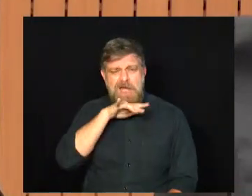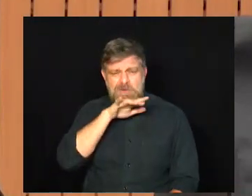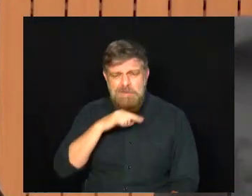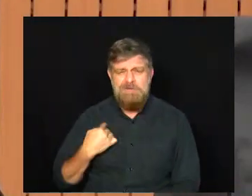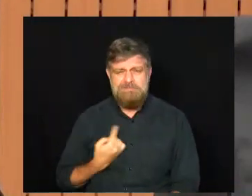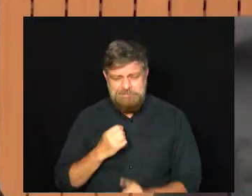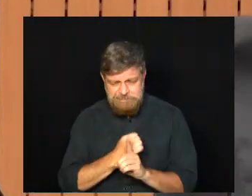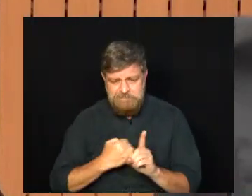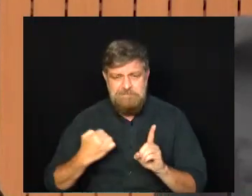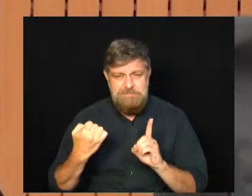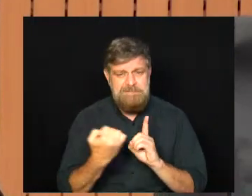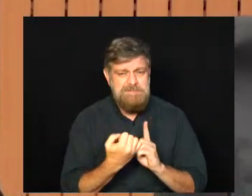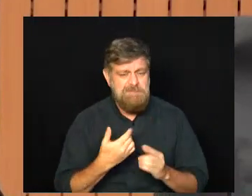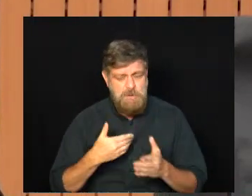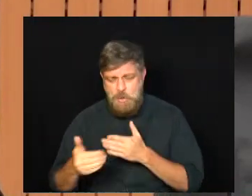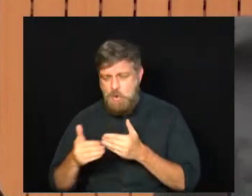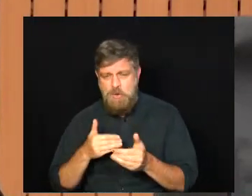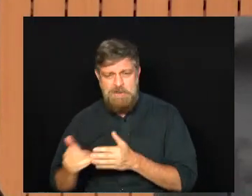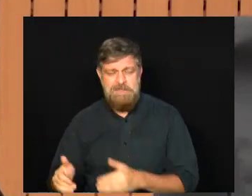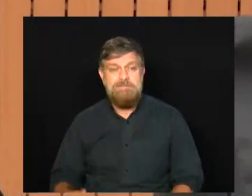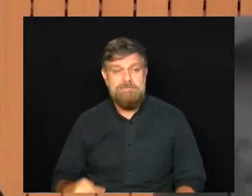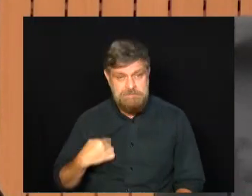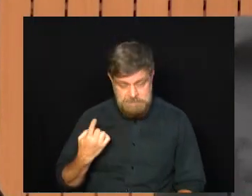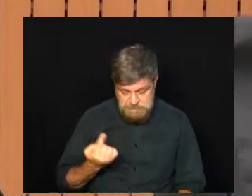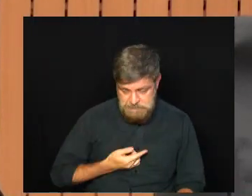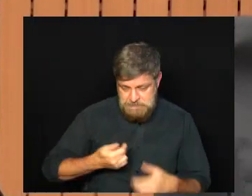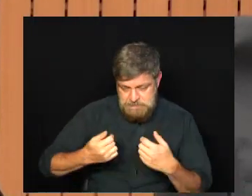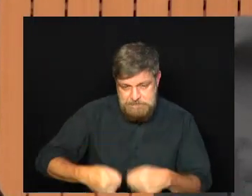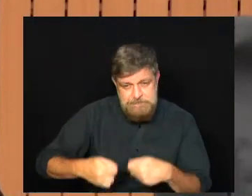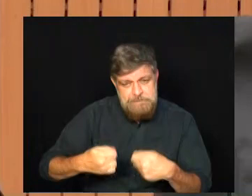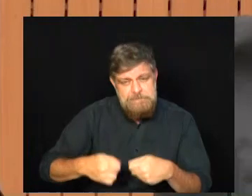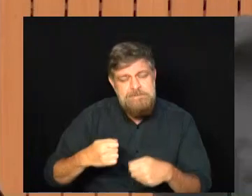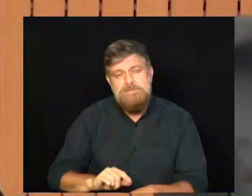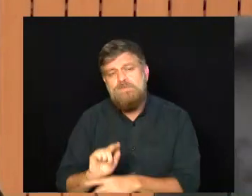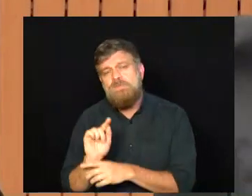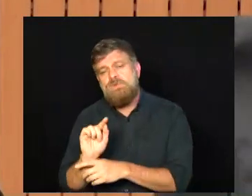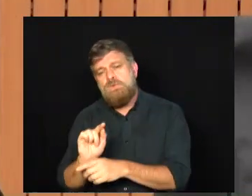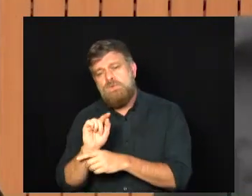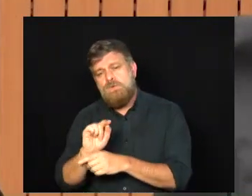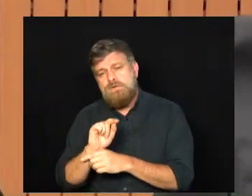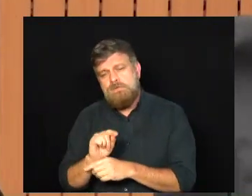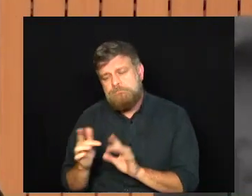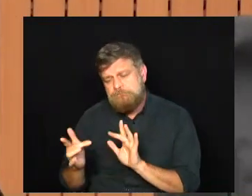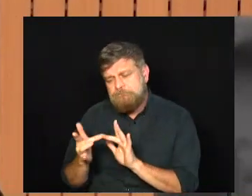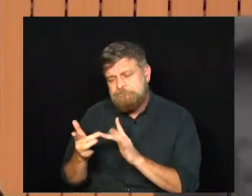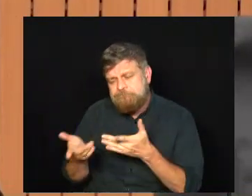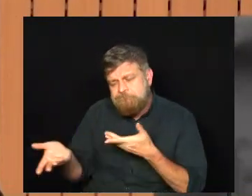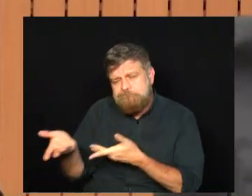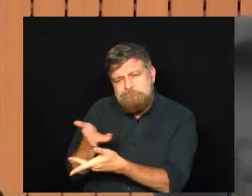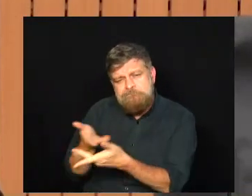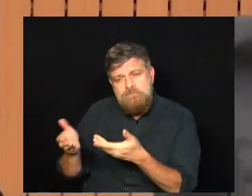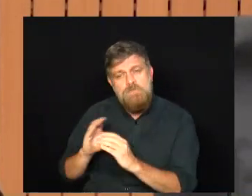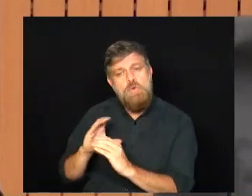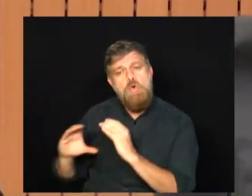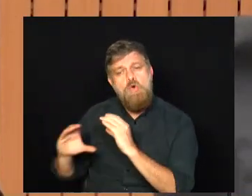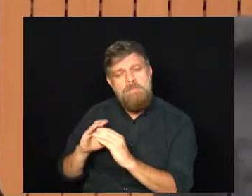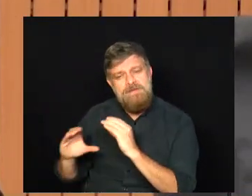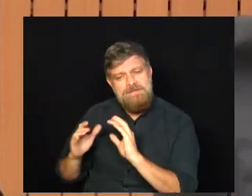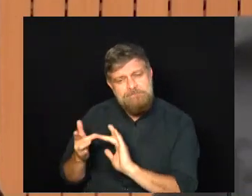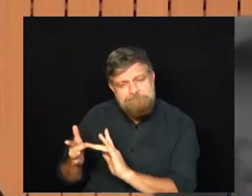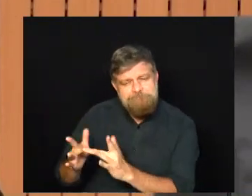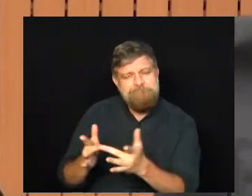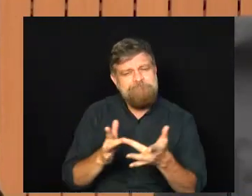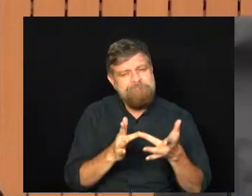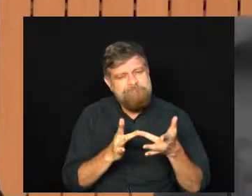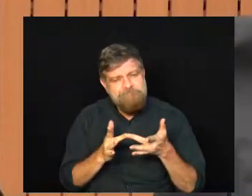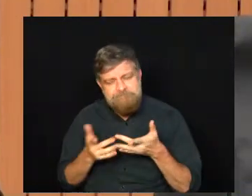sociedade, em qualquer sociedade, né? Nós precisamos nos conectar com todos, né? Para que